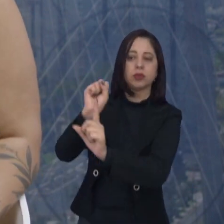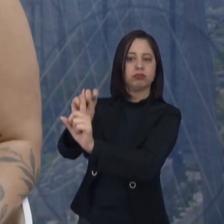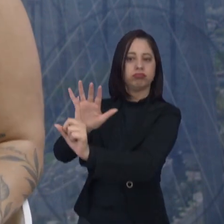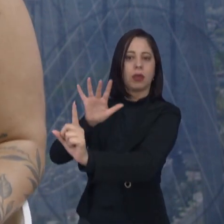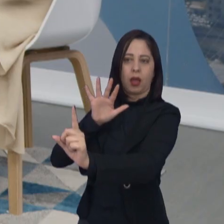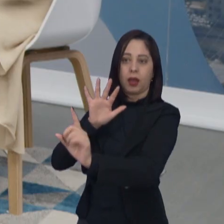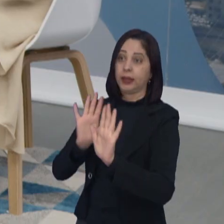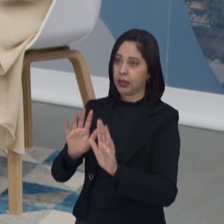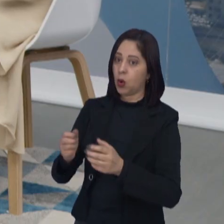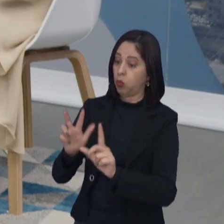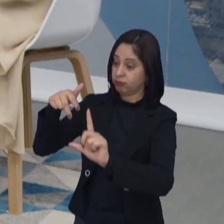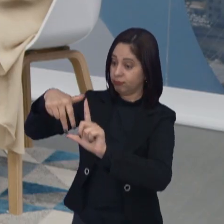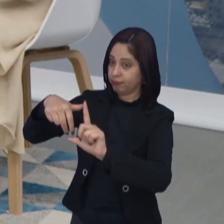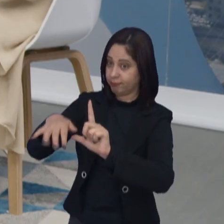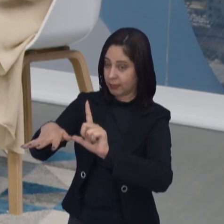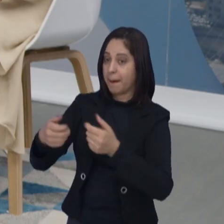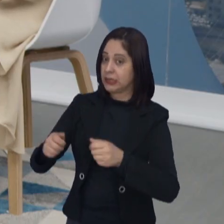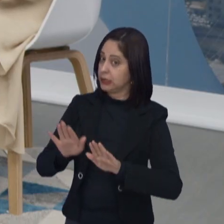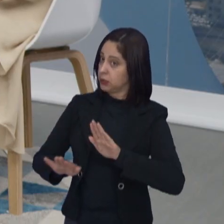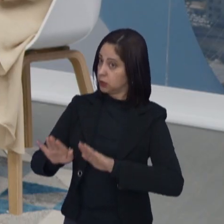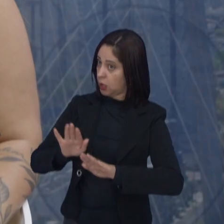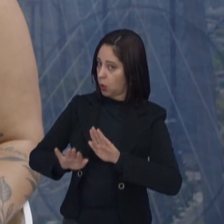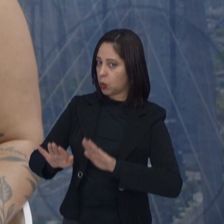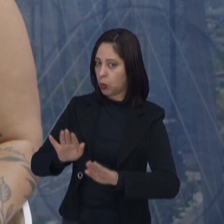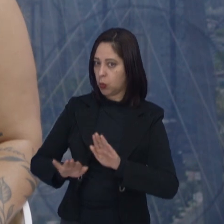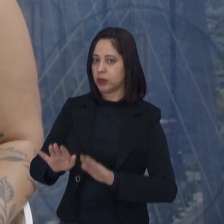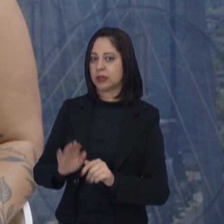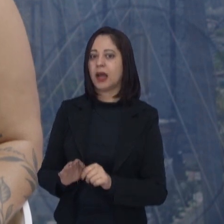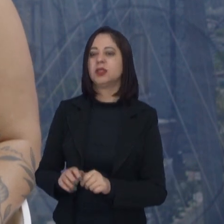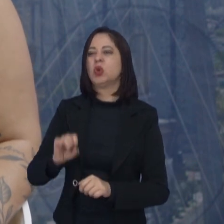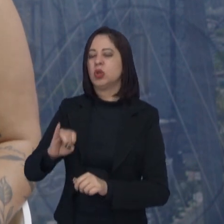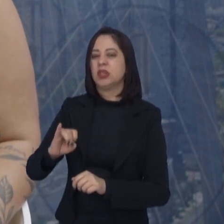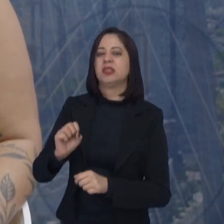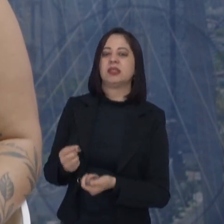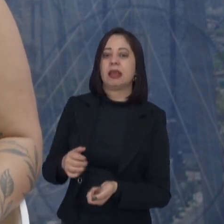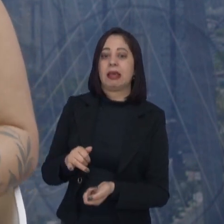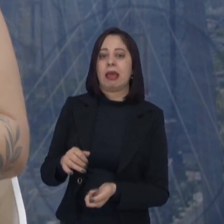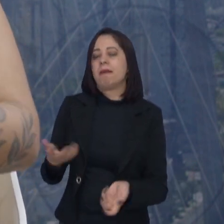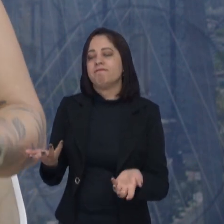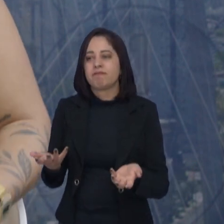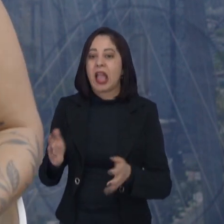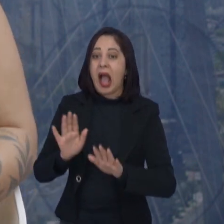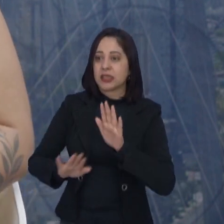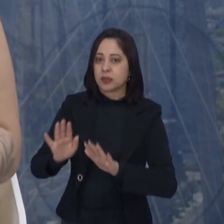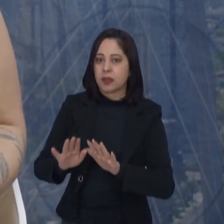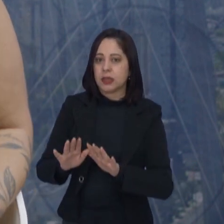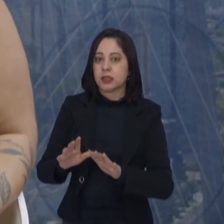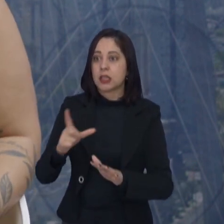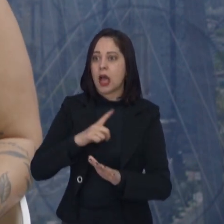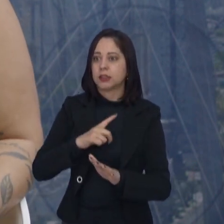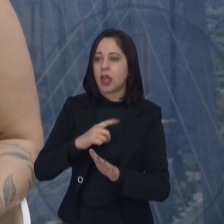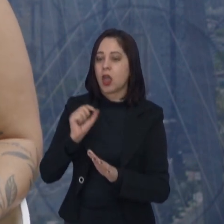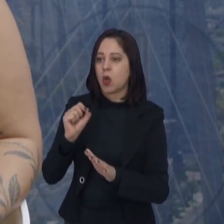tomar cuidado. Mas o cancelamento, quando ele vem do tipo ofensas, nossa, tem gente que começa a ir atrás da pessoa e aonde a